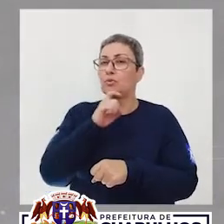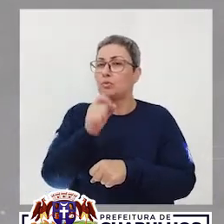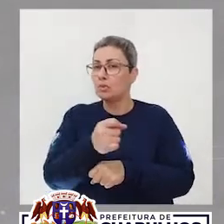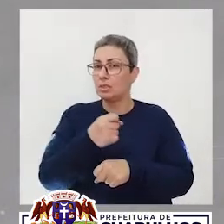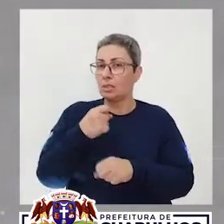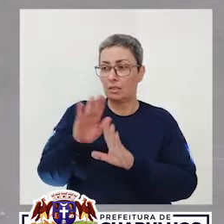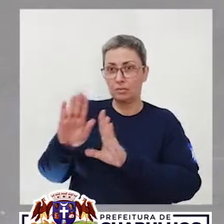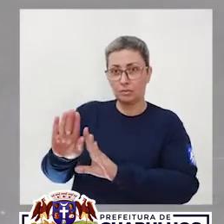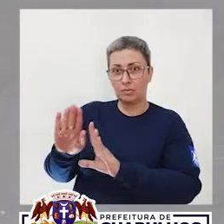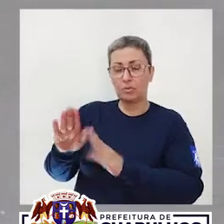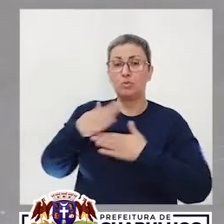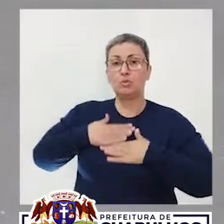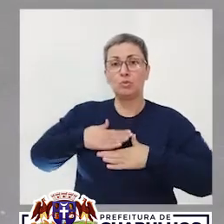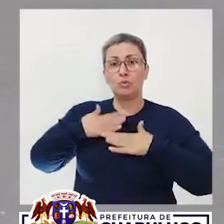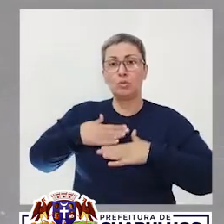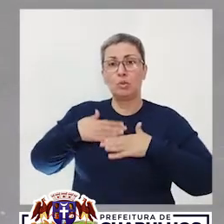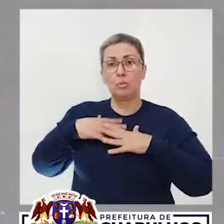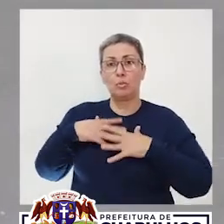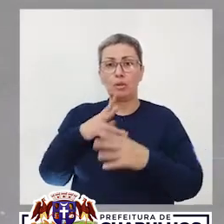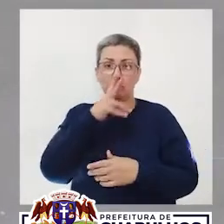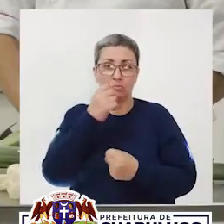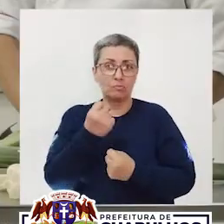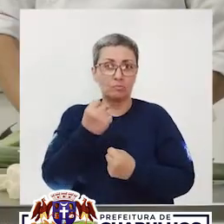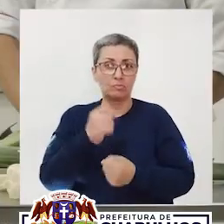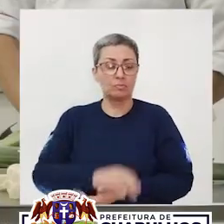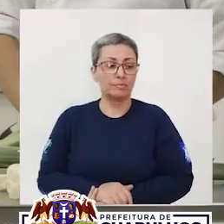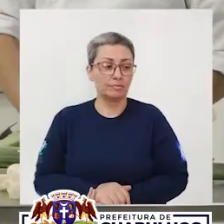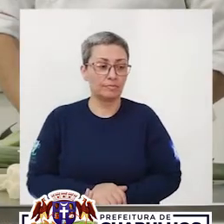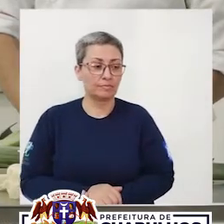geladeira, né, para ela firmar.